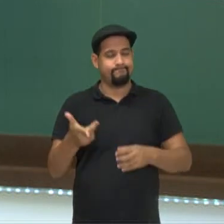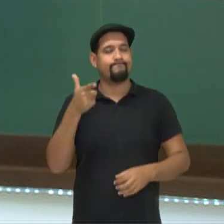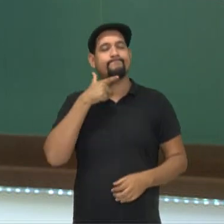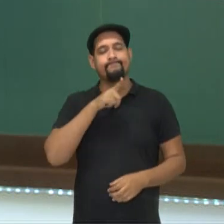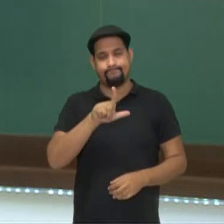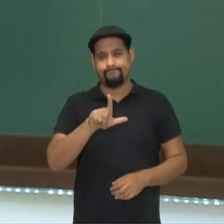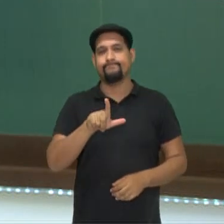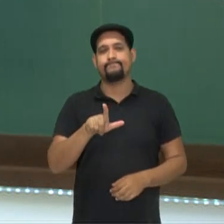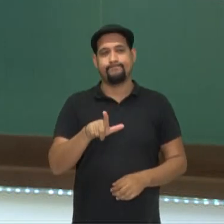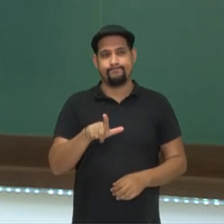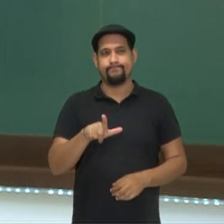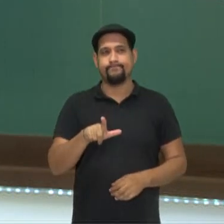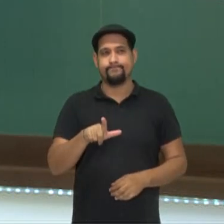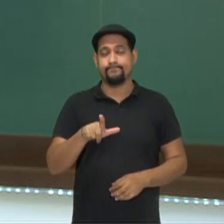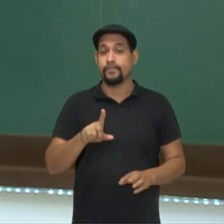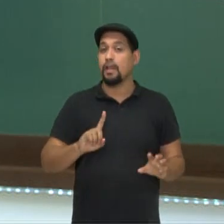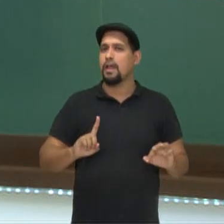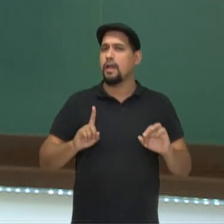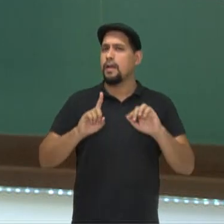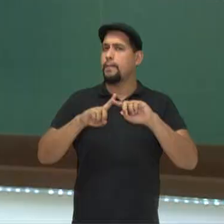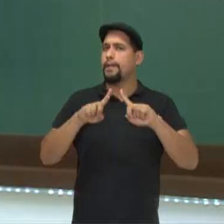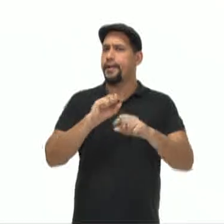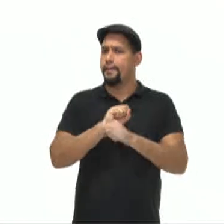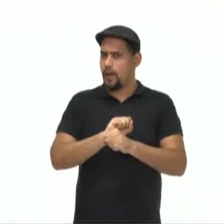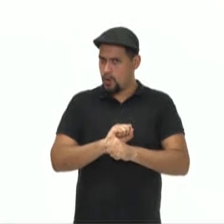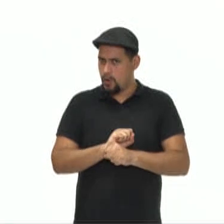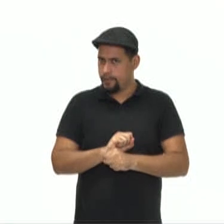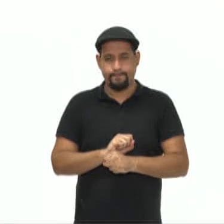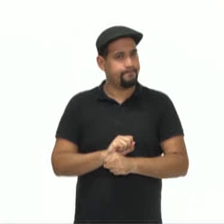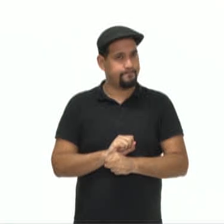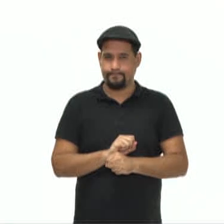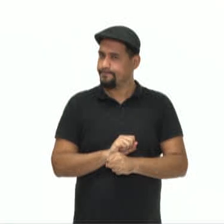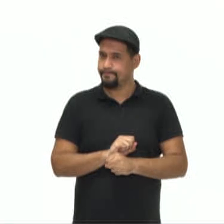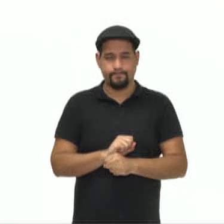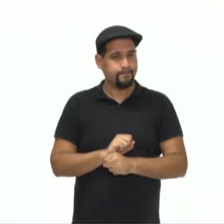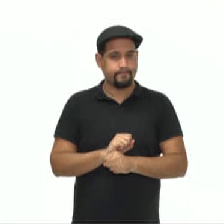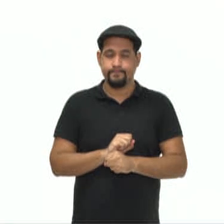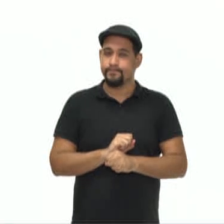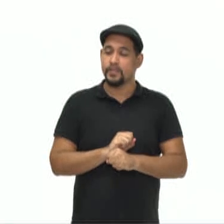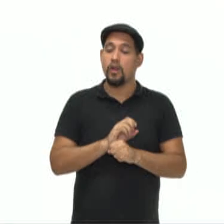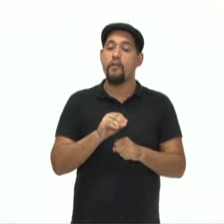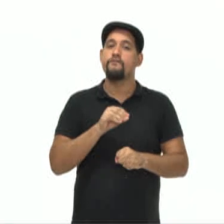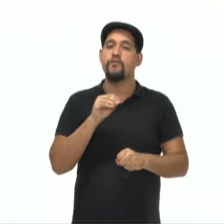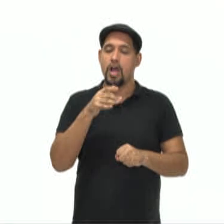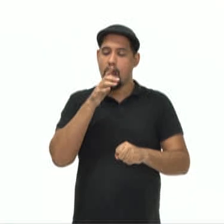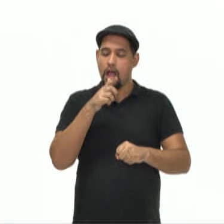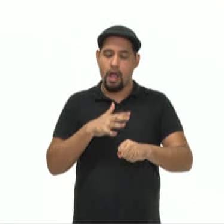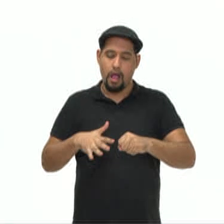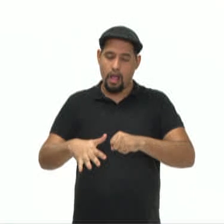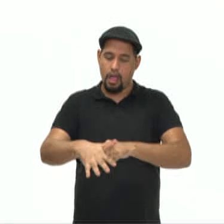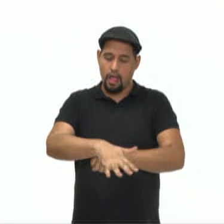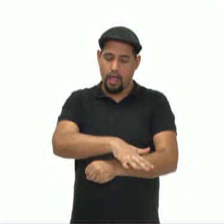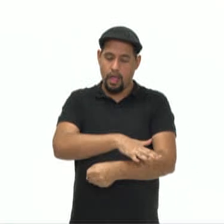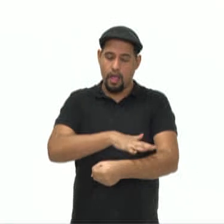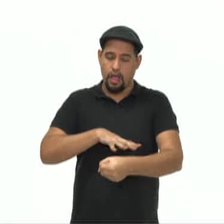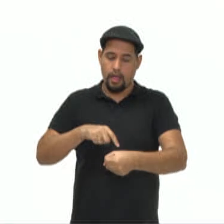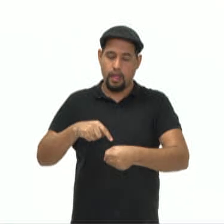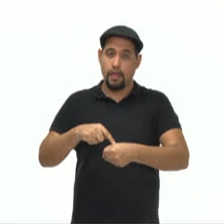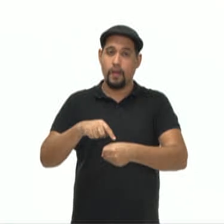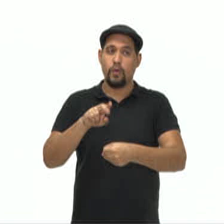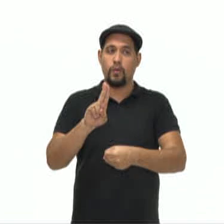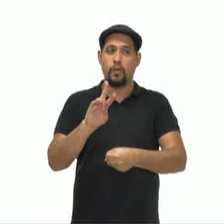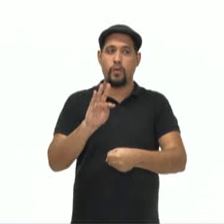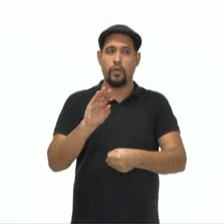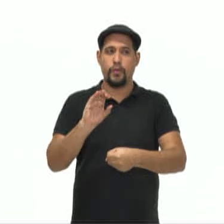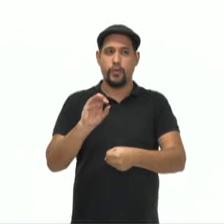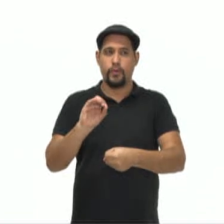conseguiu. Mas não para por aí. Se dirigiu à ilha de Utøya